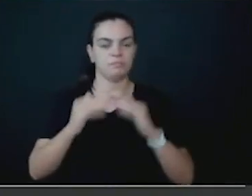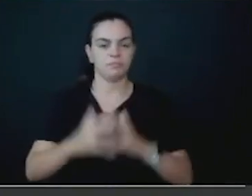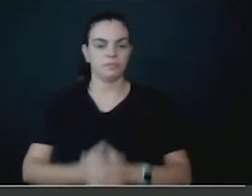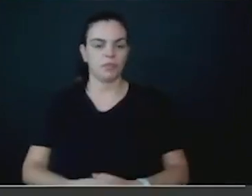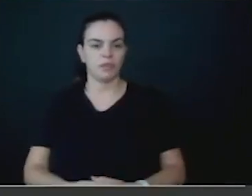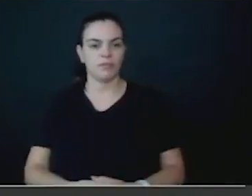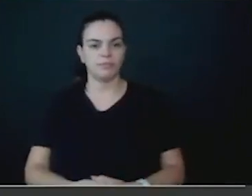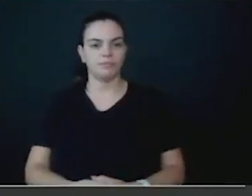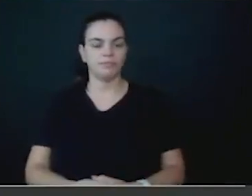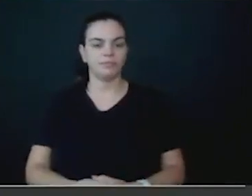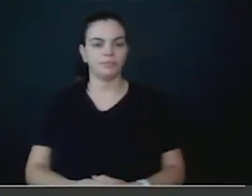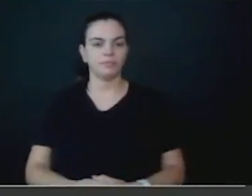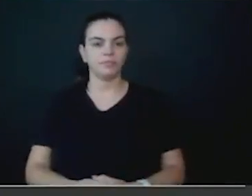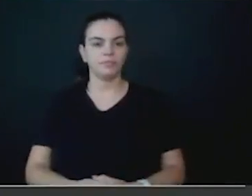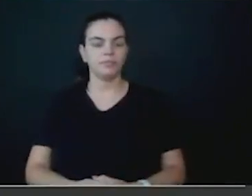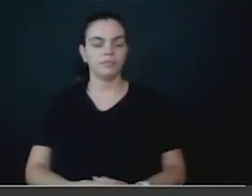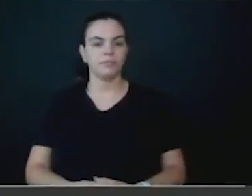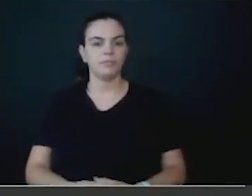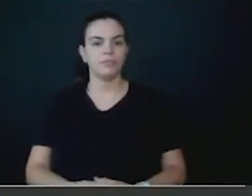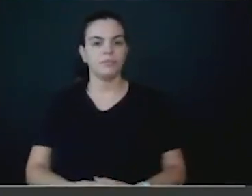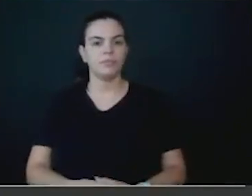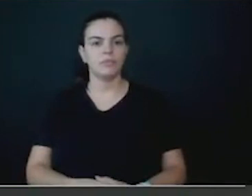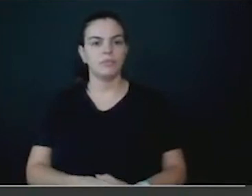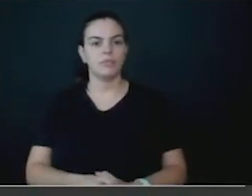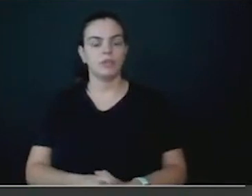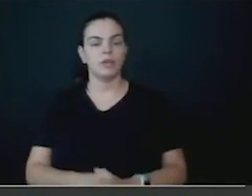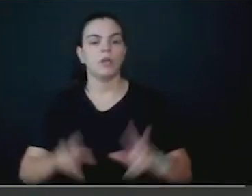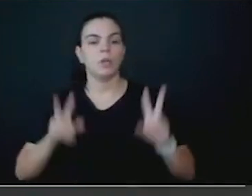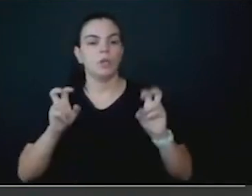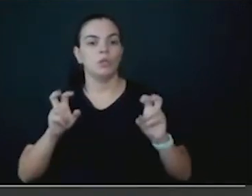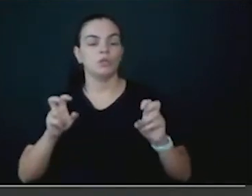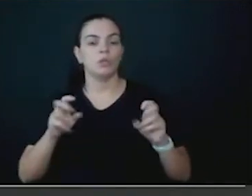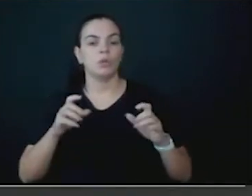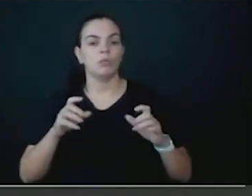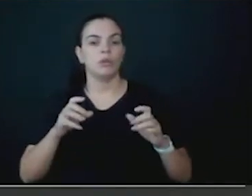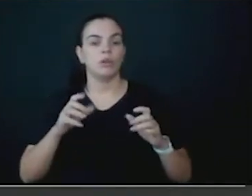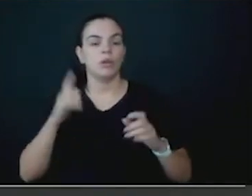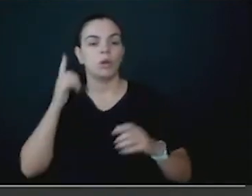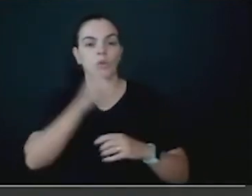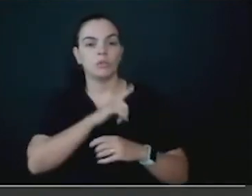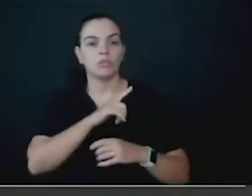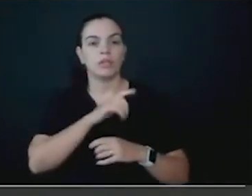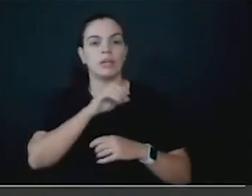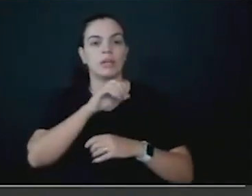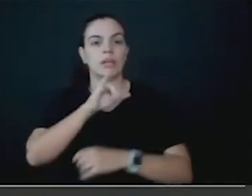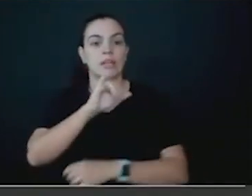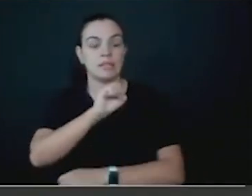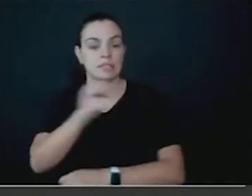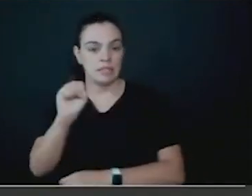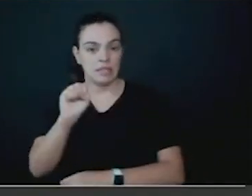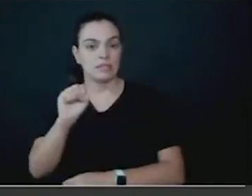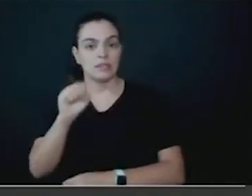Outro indicador do Viva Uma Nova Curitiba diz respeito à arrecadação de ISS na atividade do turismo. Então, assim como os outros números